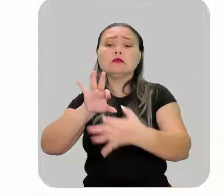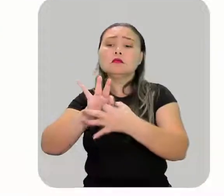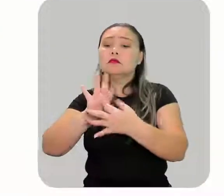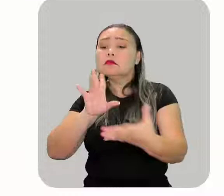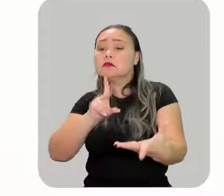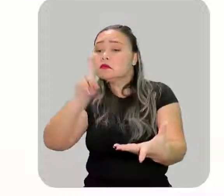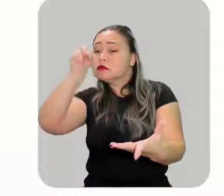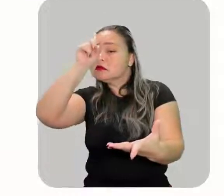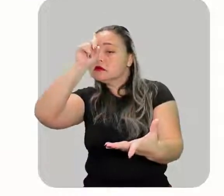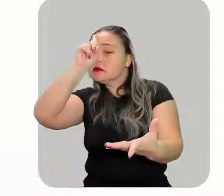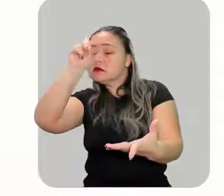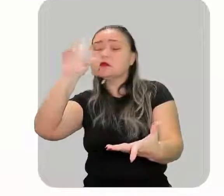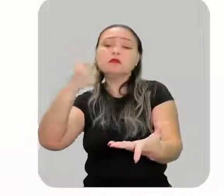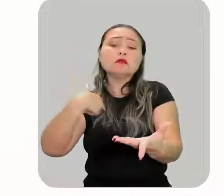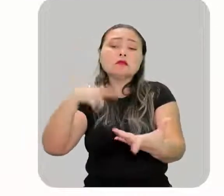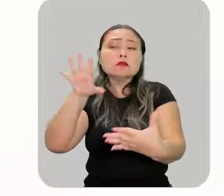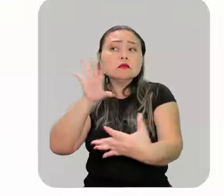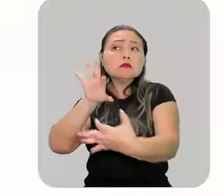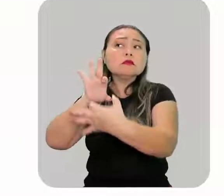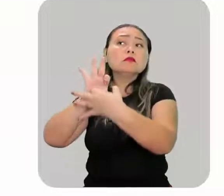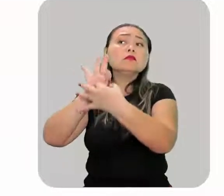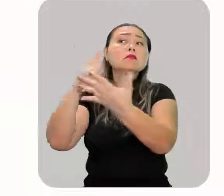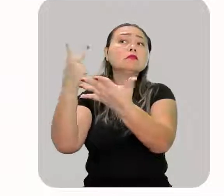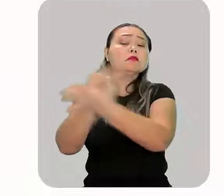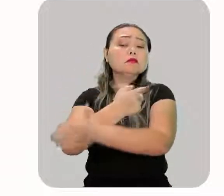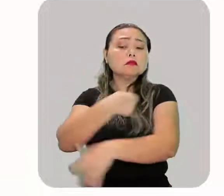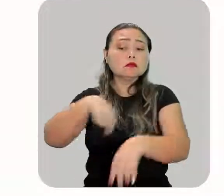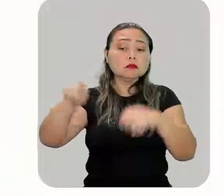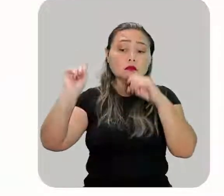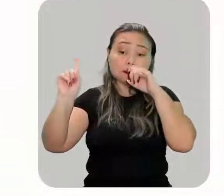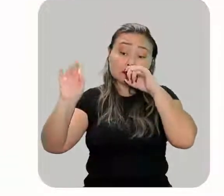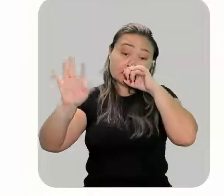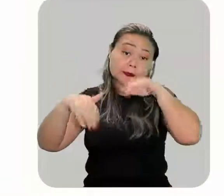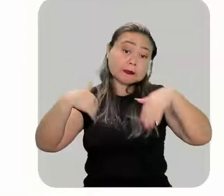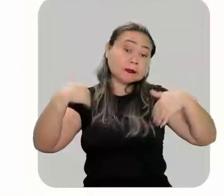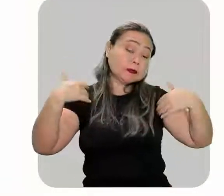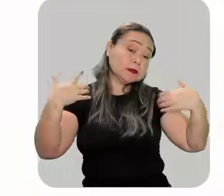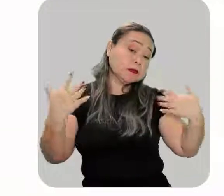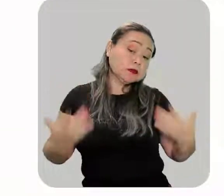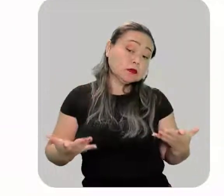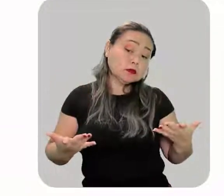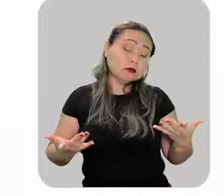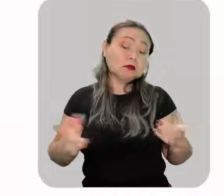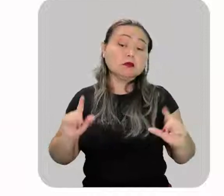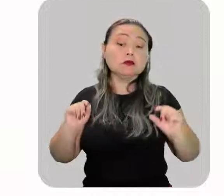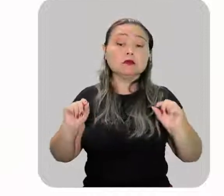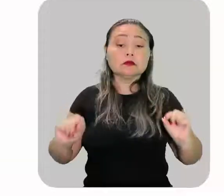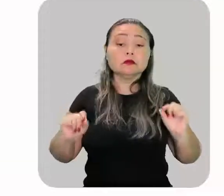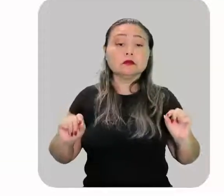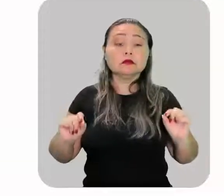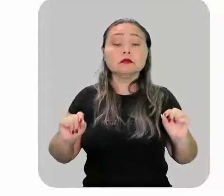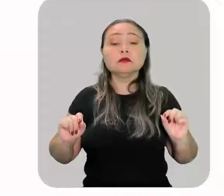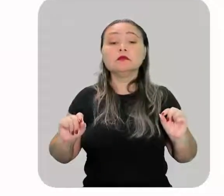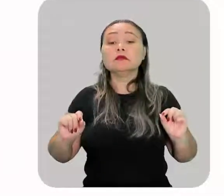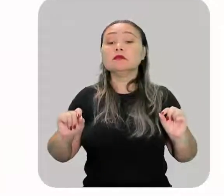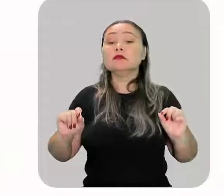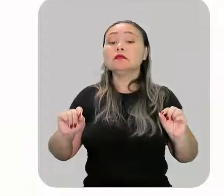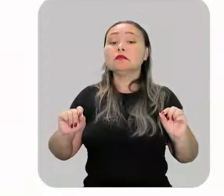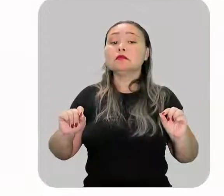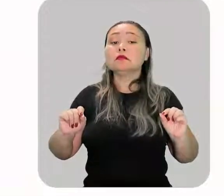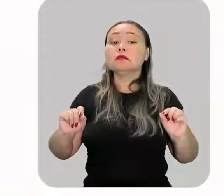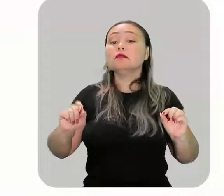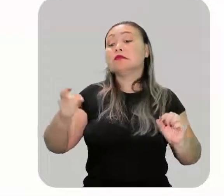seu cotidiano, certo? Sempre aconteceu isso, né? E aí, o que acontece? Daí que vem a